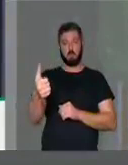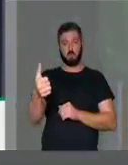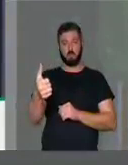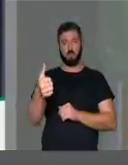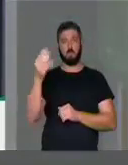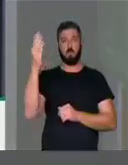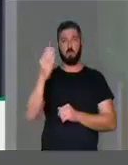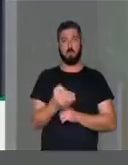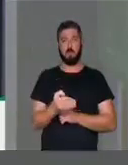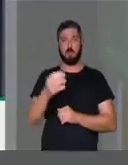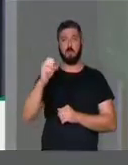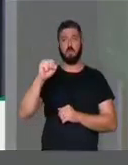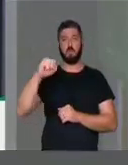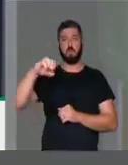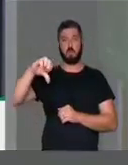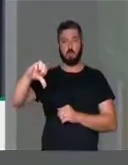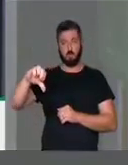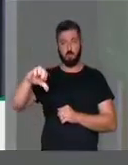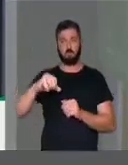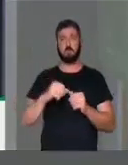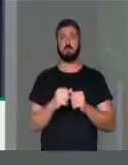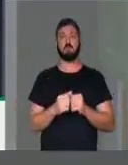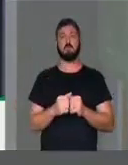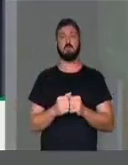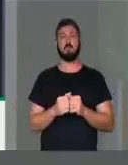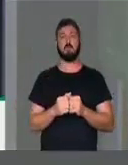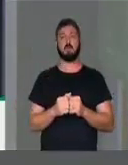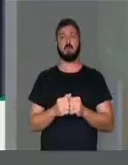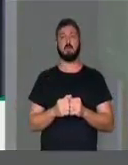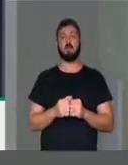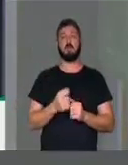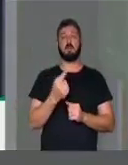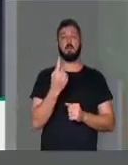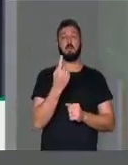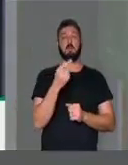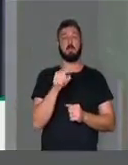2.671 de 1989,